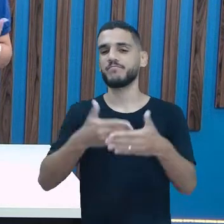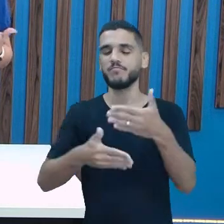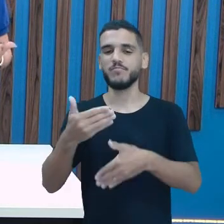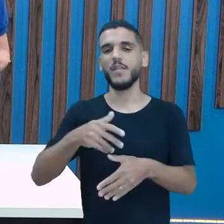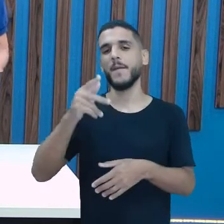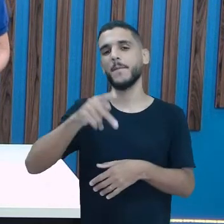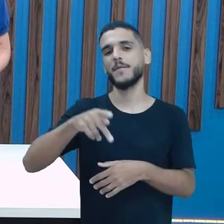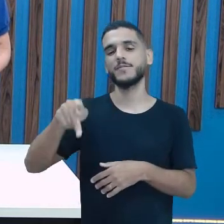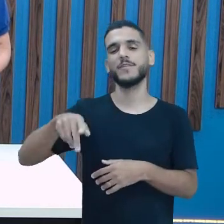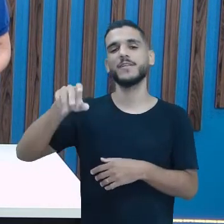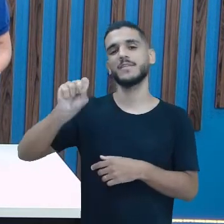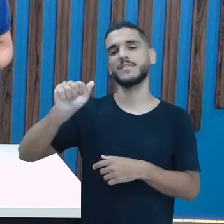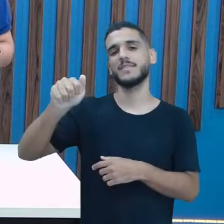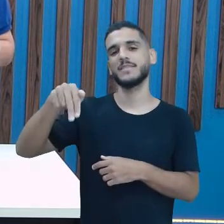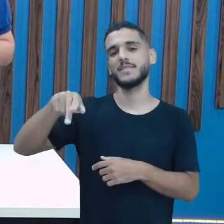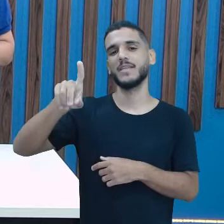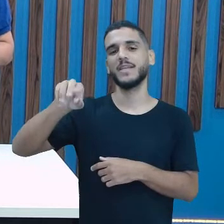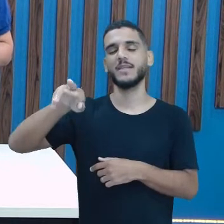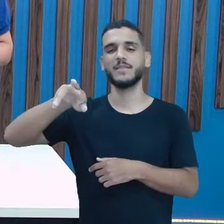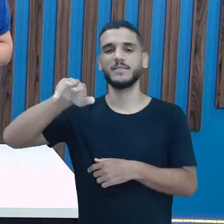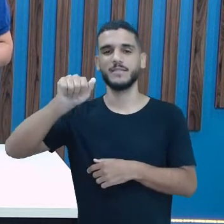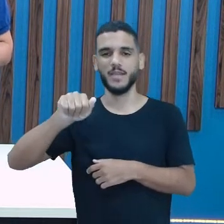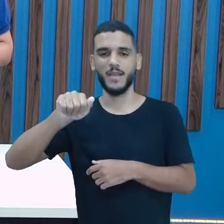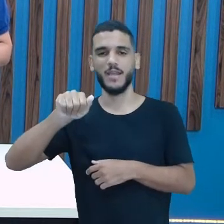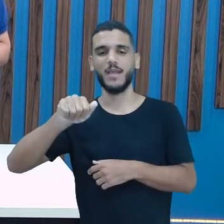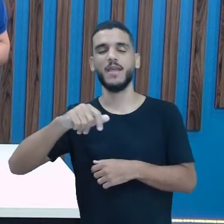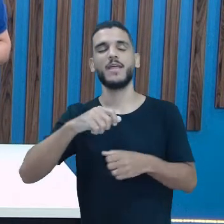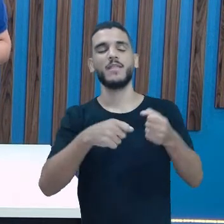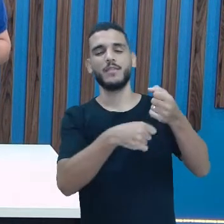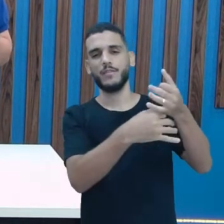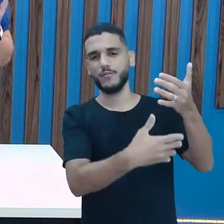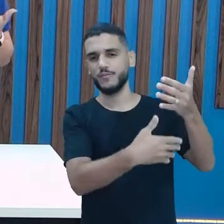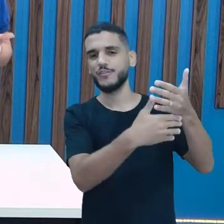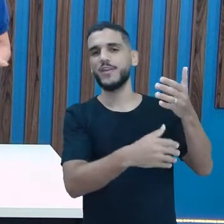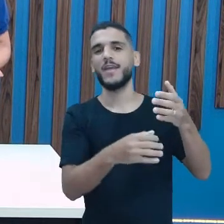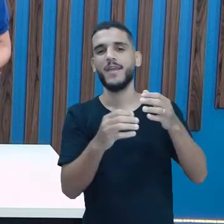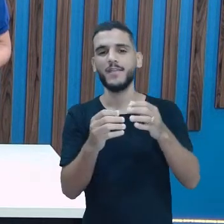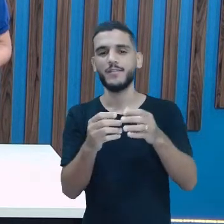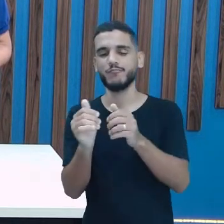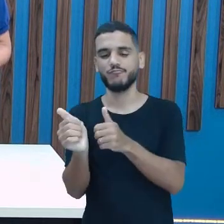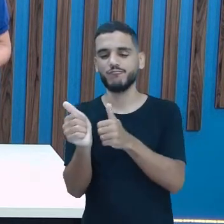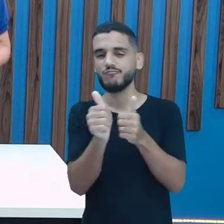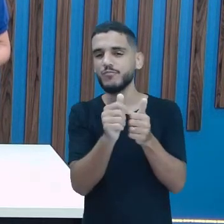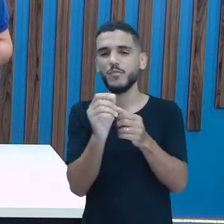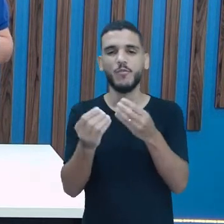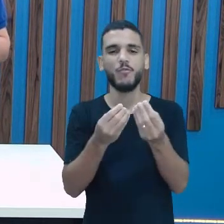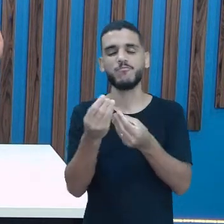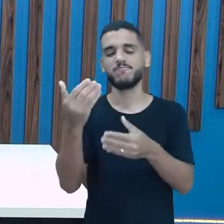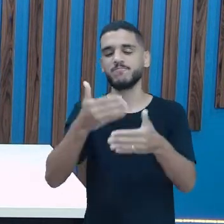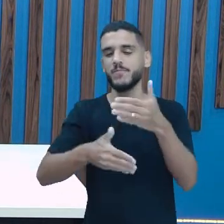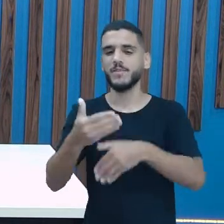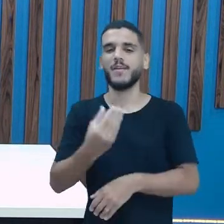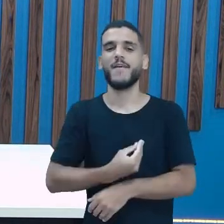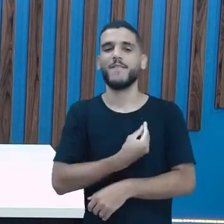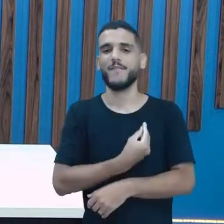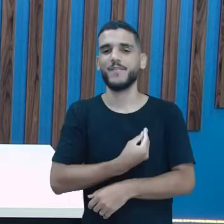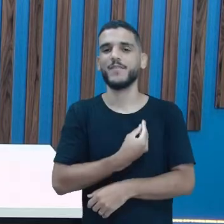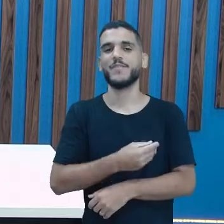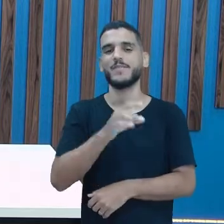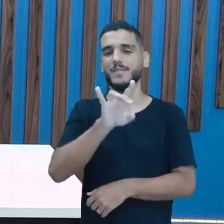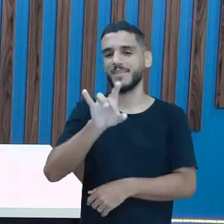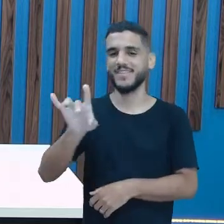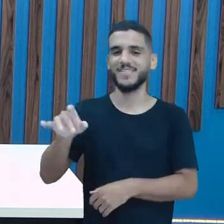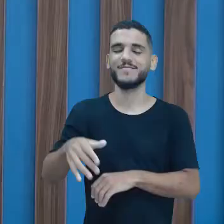da professora Sandra, que está ali no chat acompanhando a participação ao vivo de todos vocês. Seja muito bem-vinda,